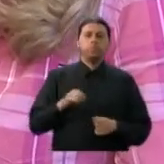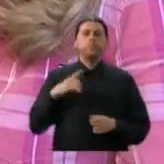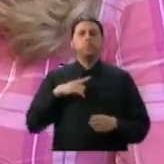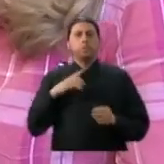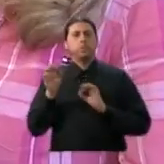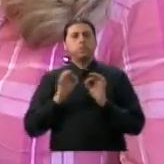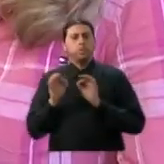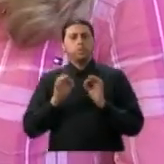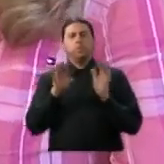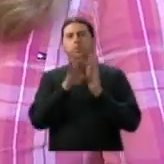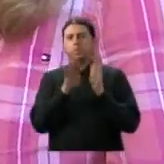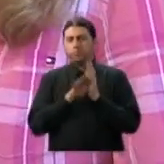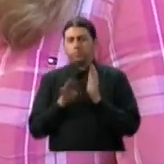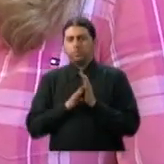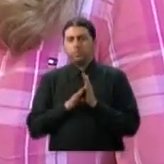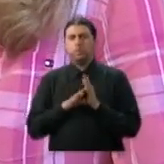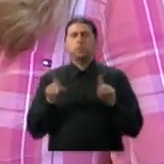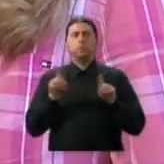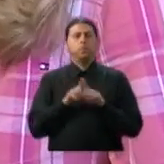dele, né?